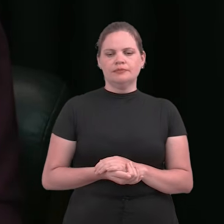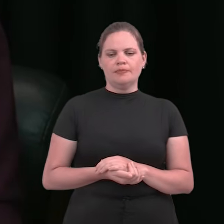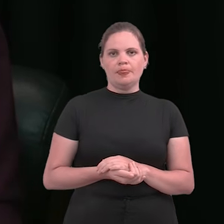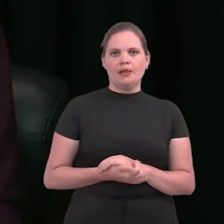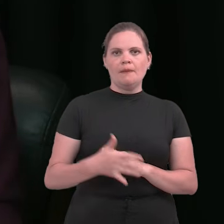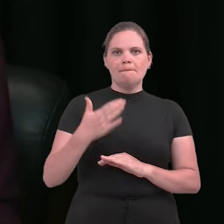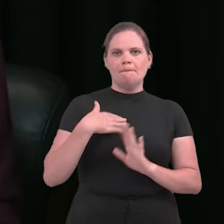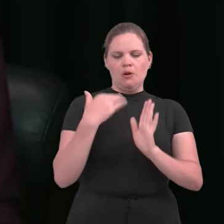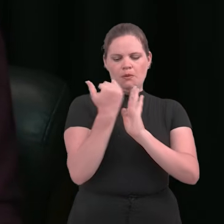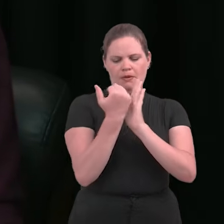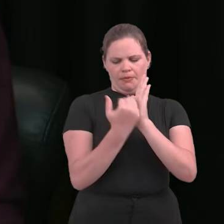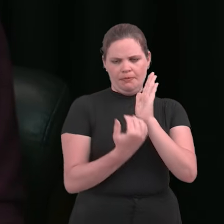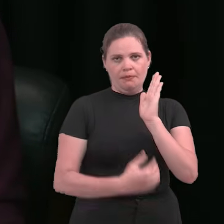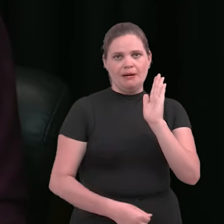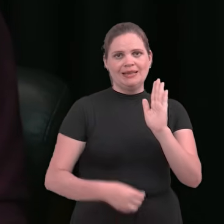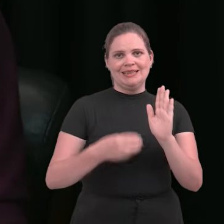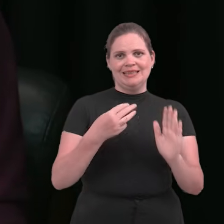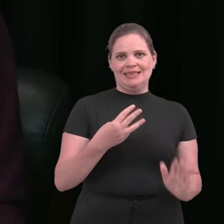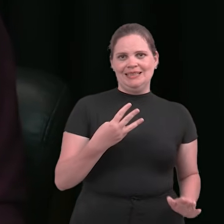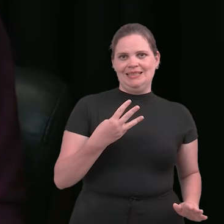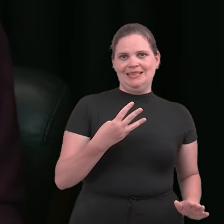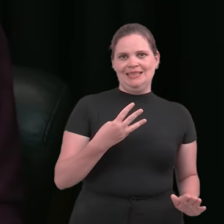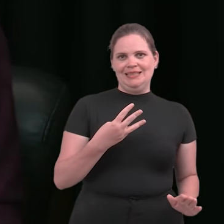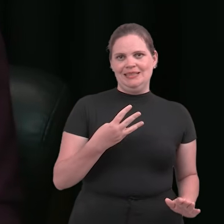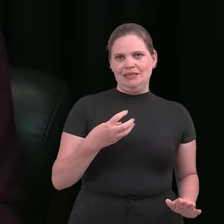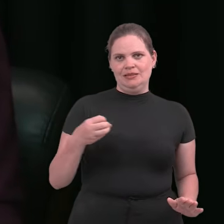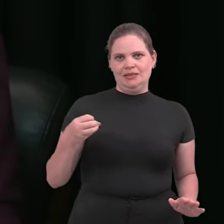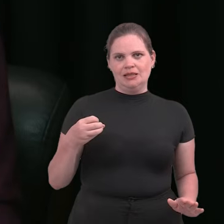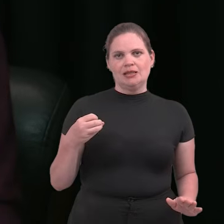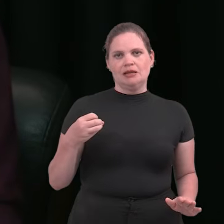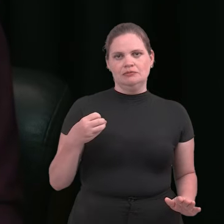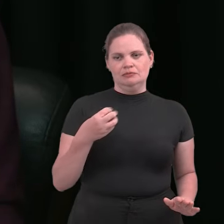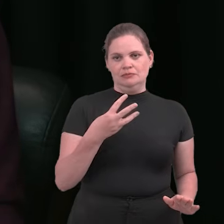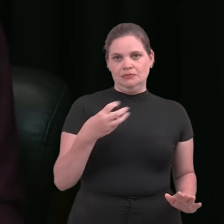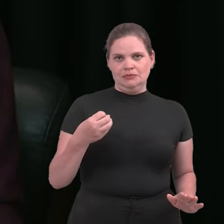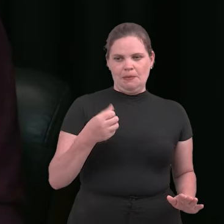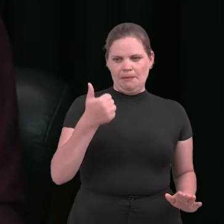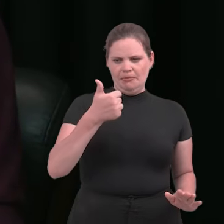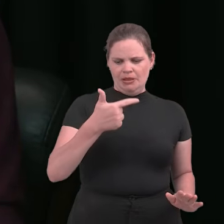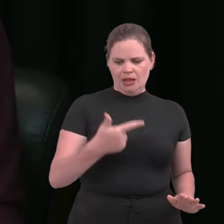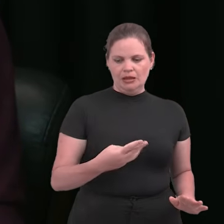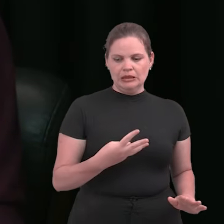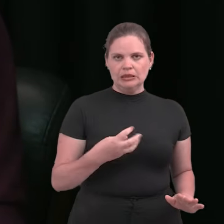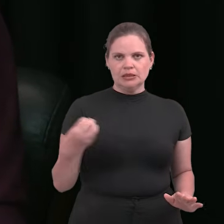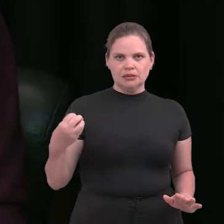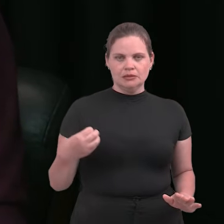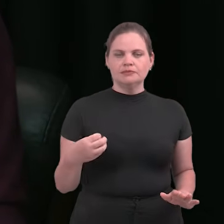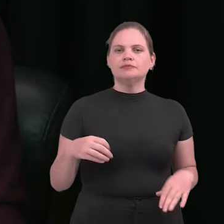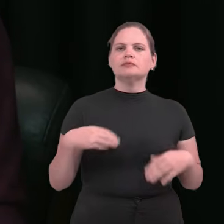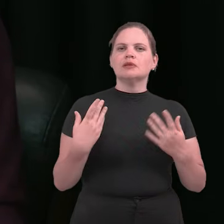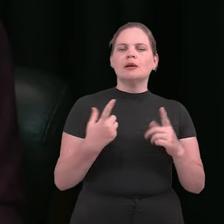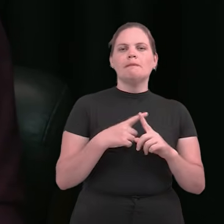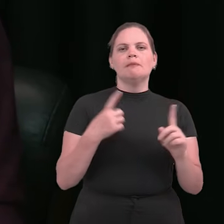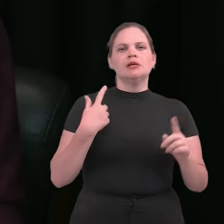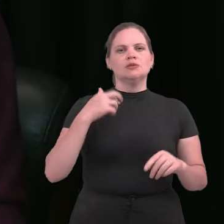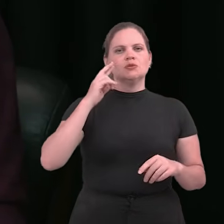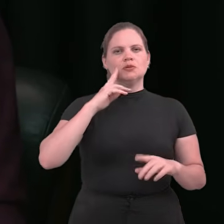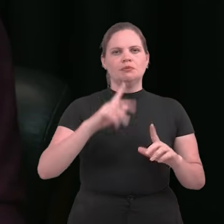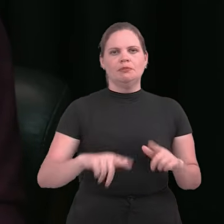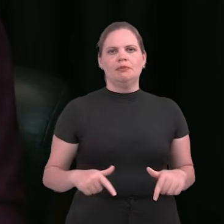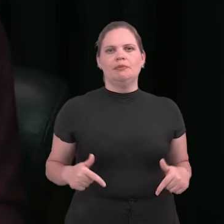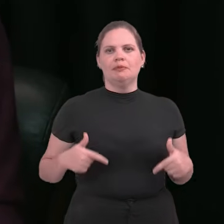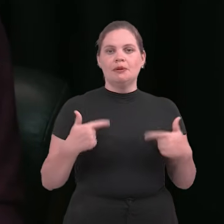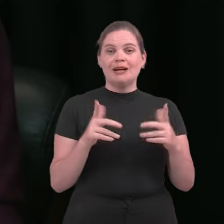30º lugar como PNE. Olha só. Mas o Senhor moveu todas as coisas Sim. que no final da nomeação eu estava